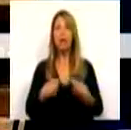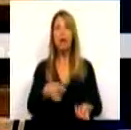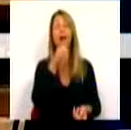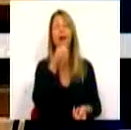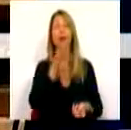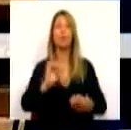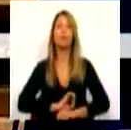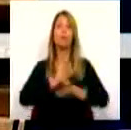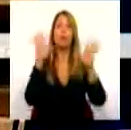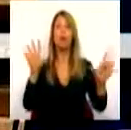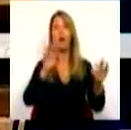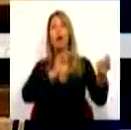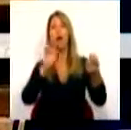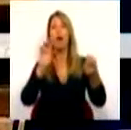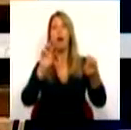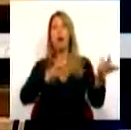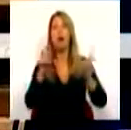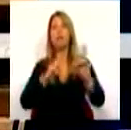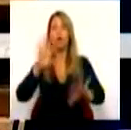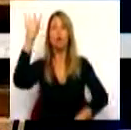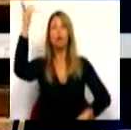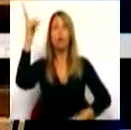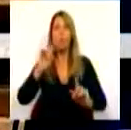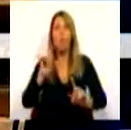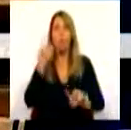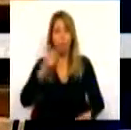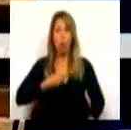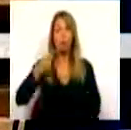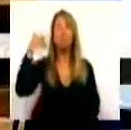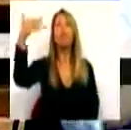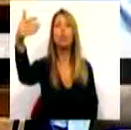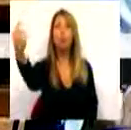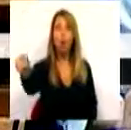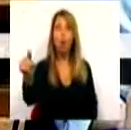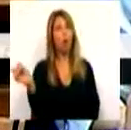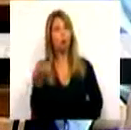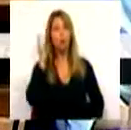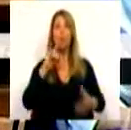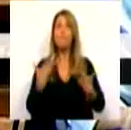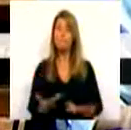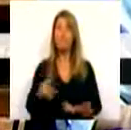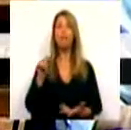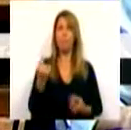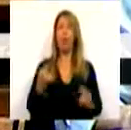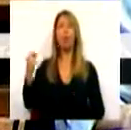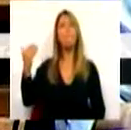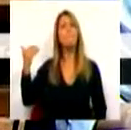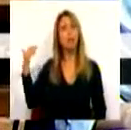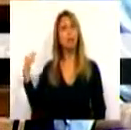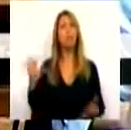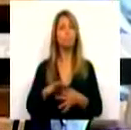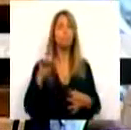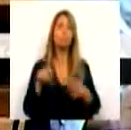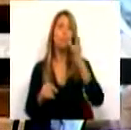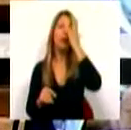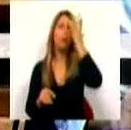alterações climáticas não são uma preocupação de futuro, são uma preocupação de presente e em alguns casos até já de algum passado. E este é